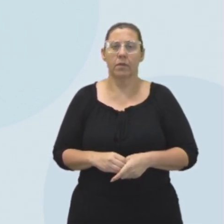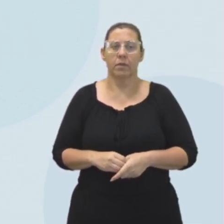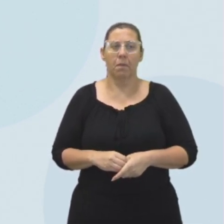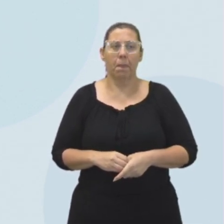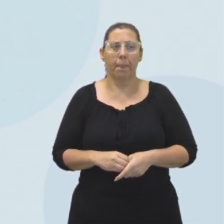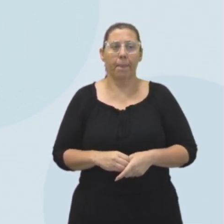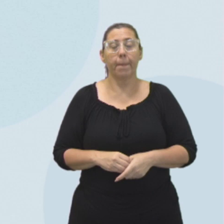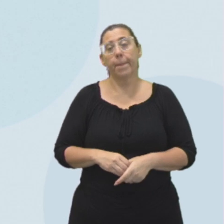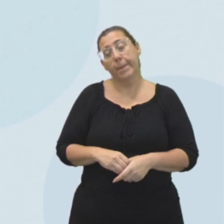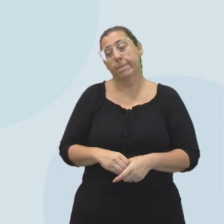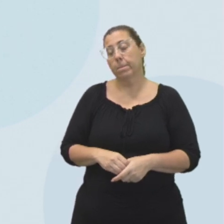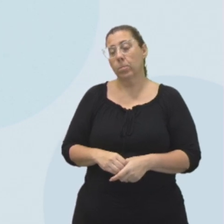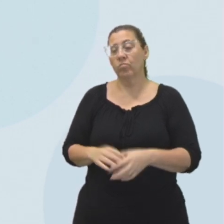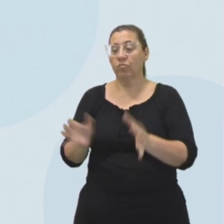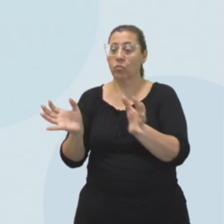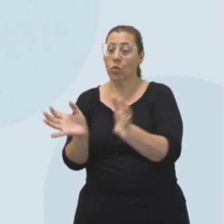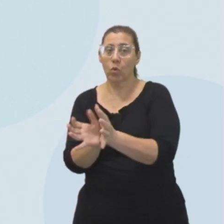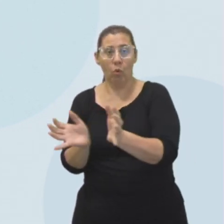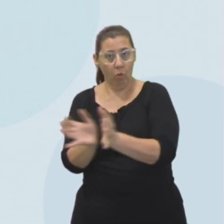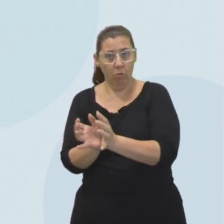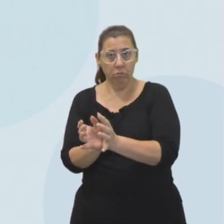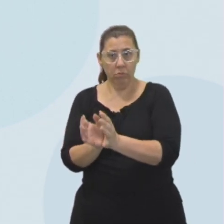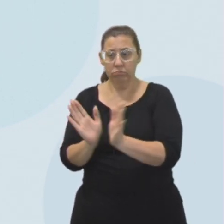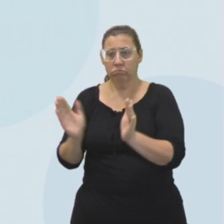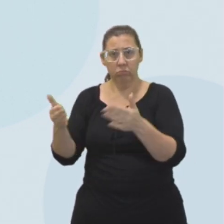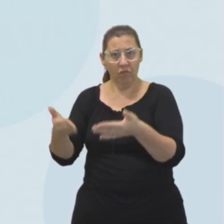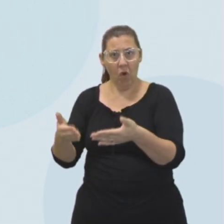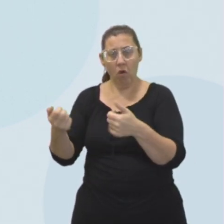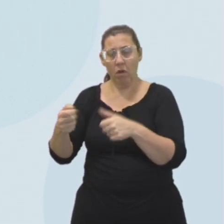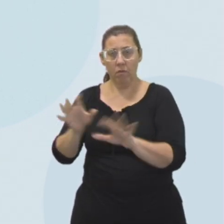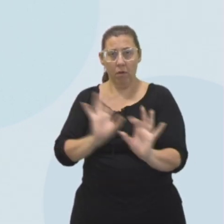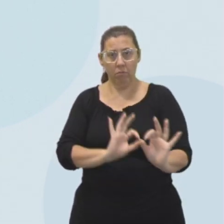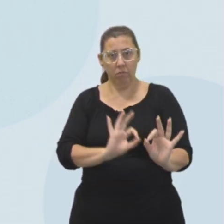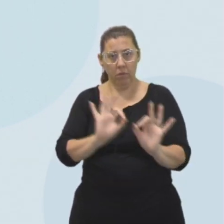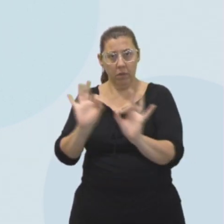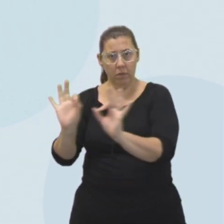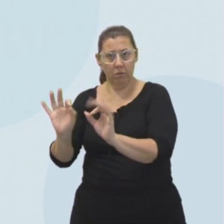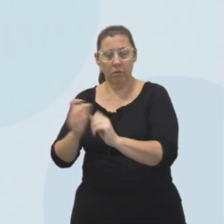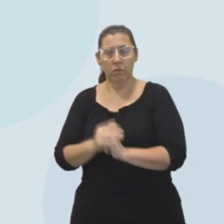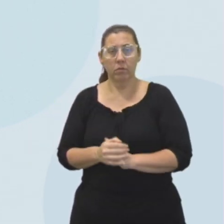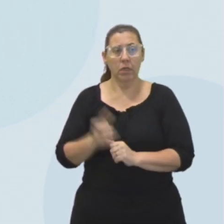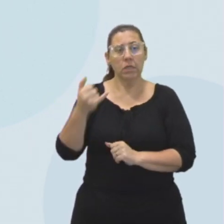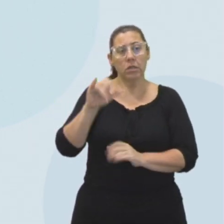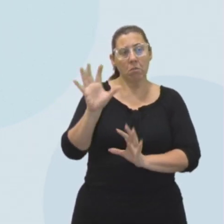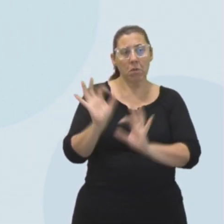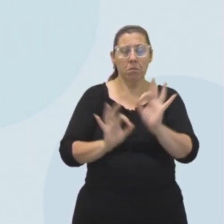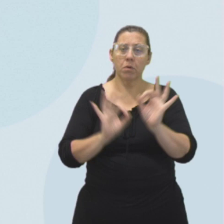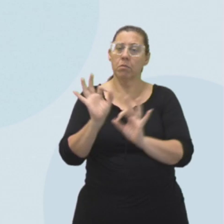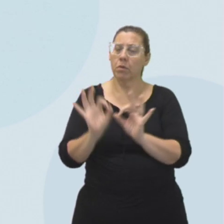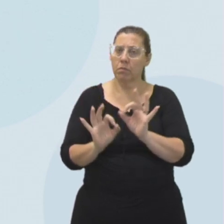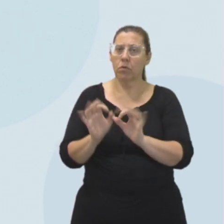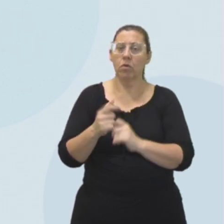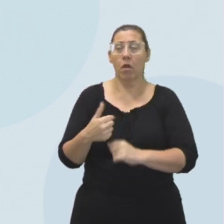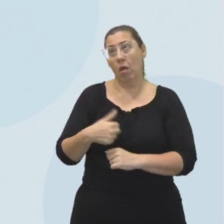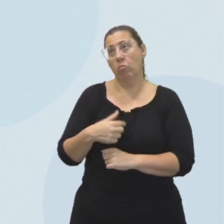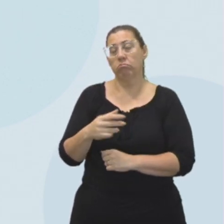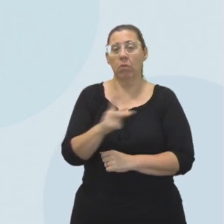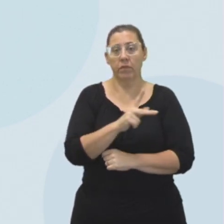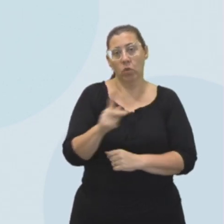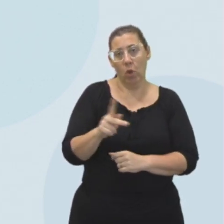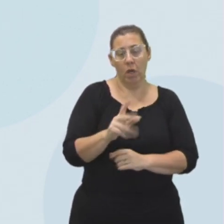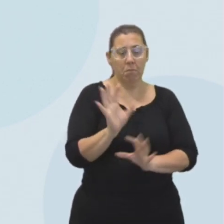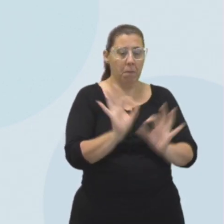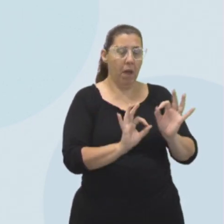Escolha o público-alvo, né? A quem deve assistir. Se eu tenho uma produção de vídeo, eu sou professora,